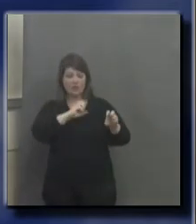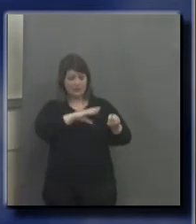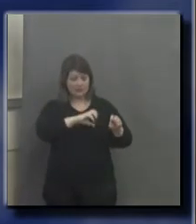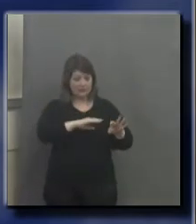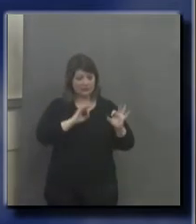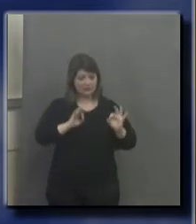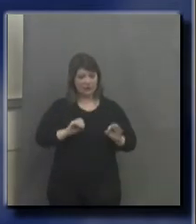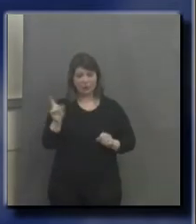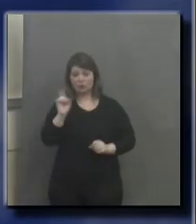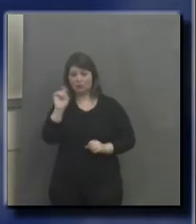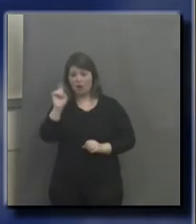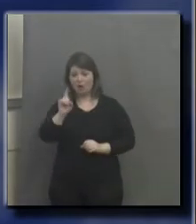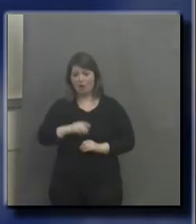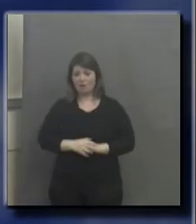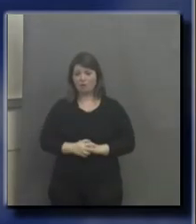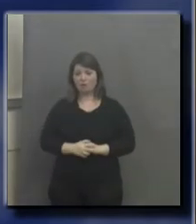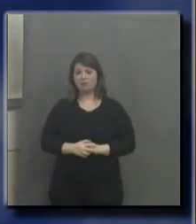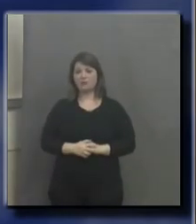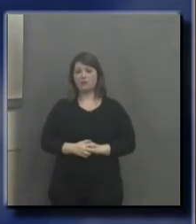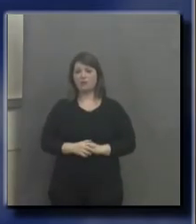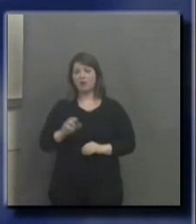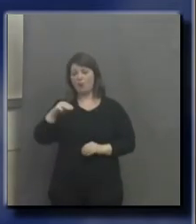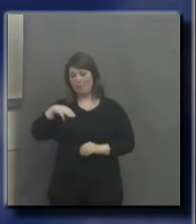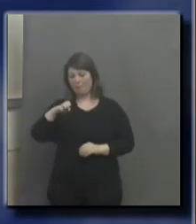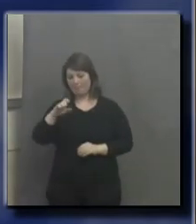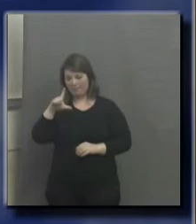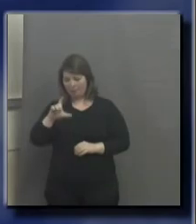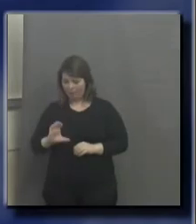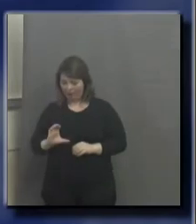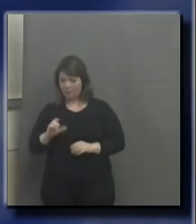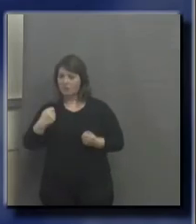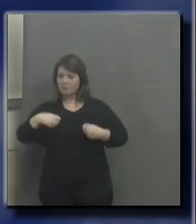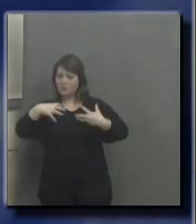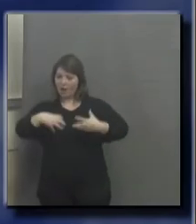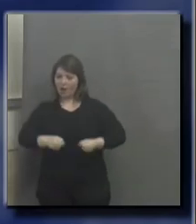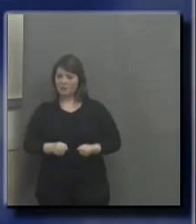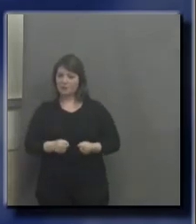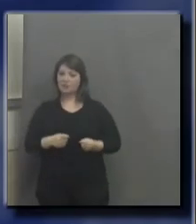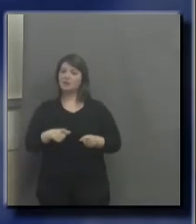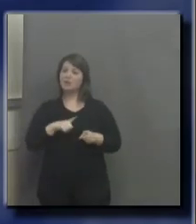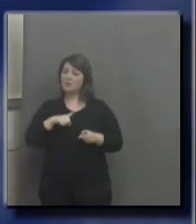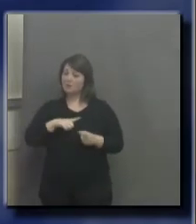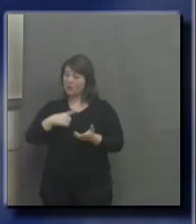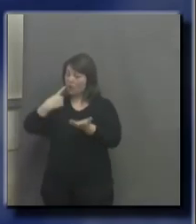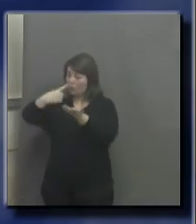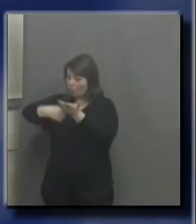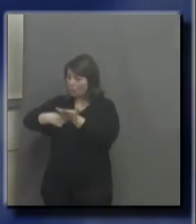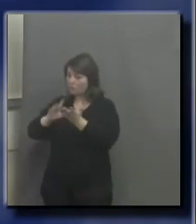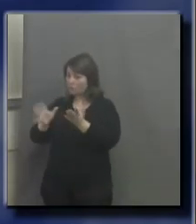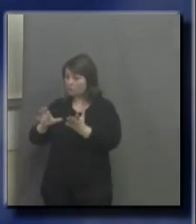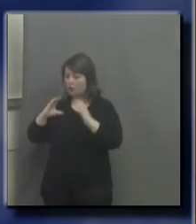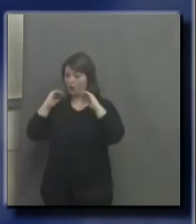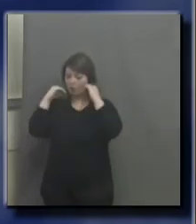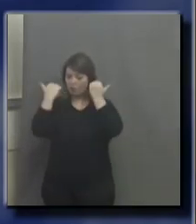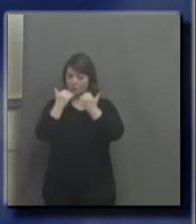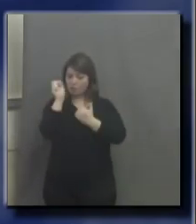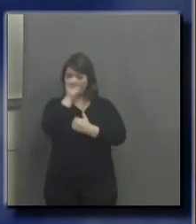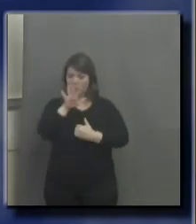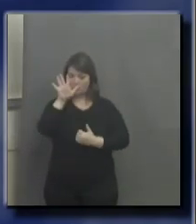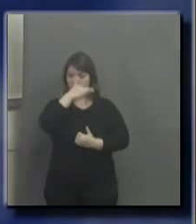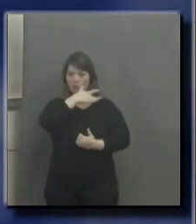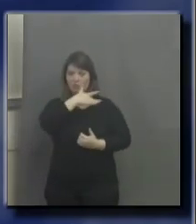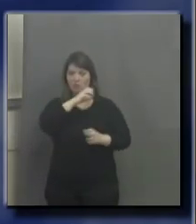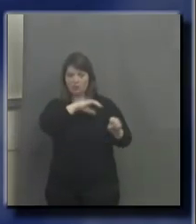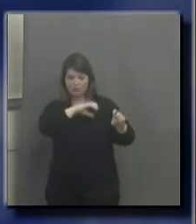caráter deliberativo. A deliberação final é do MEC. Porém, existe um acordo entre o Conselho Nacional de Educação e o Conselho Nacional